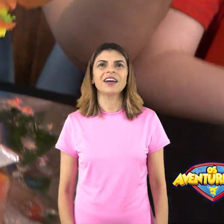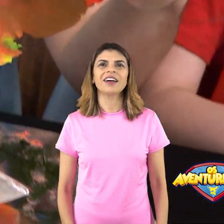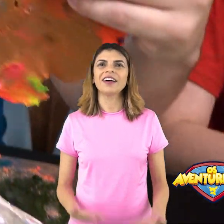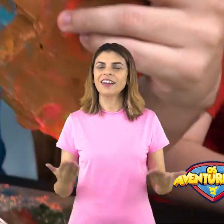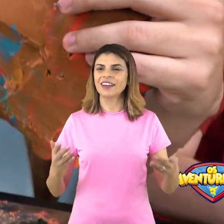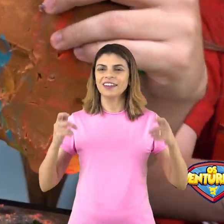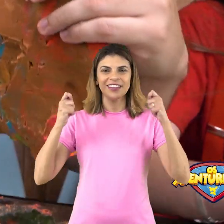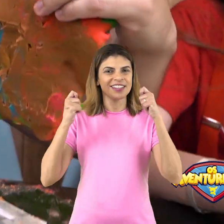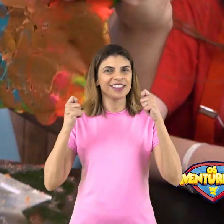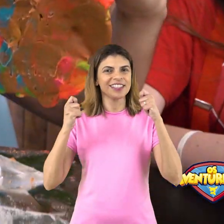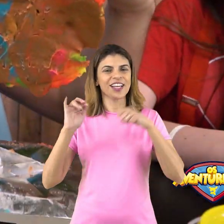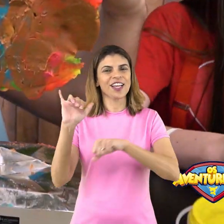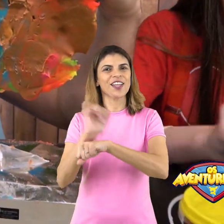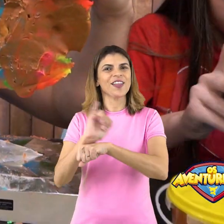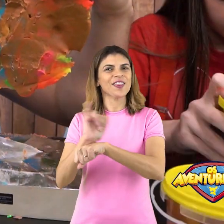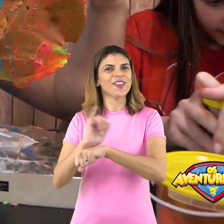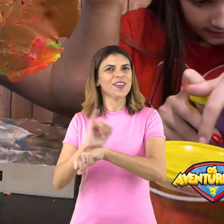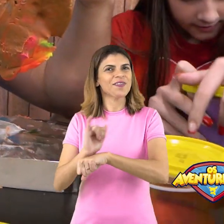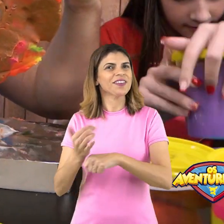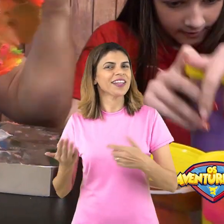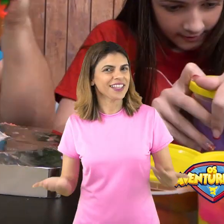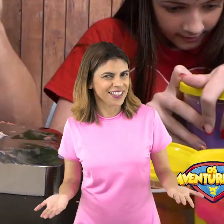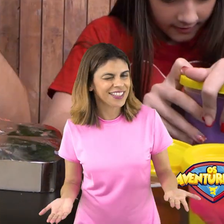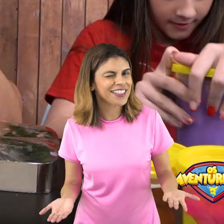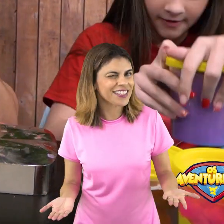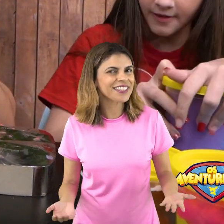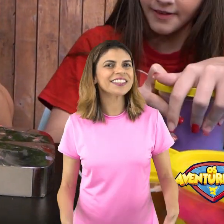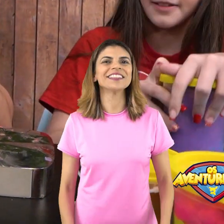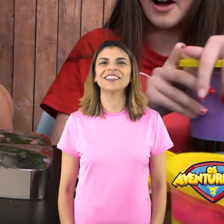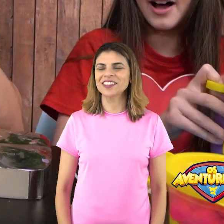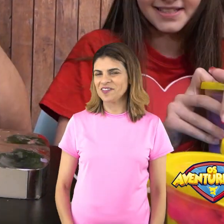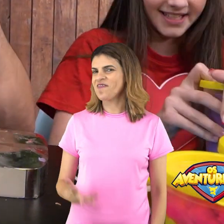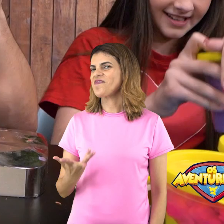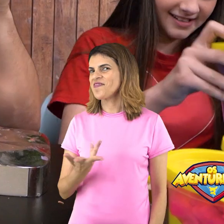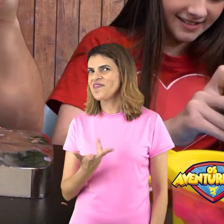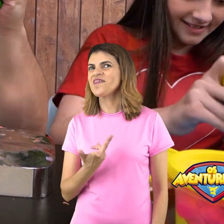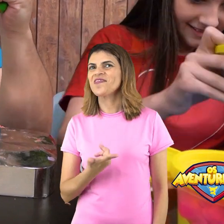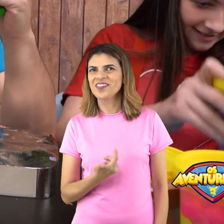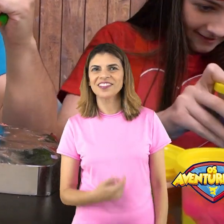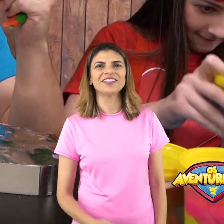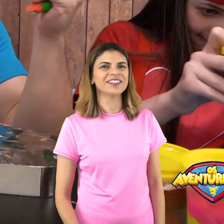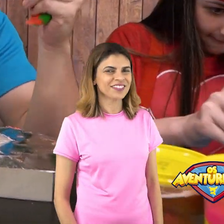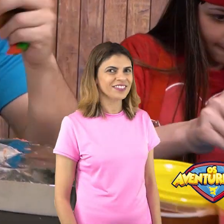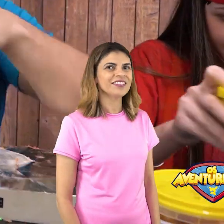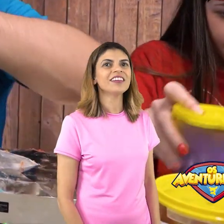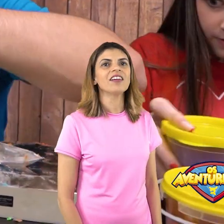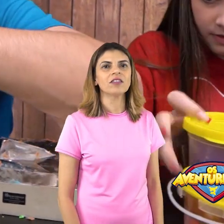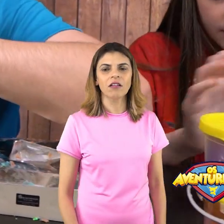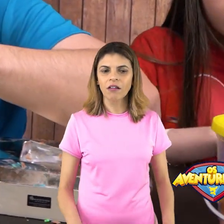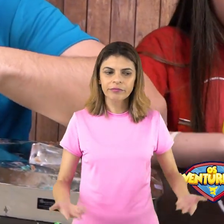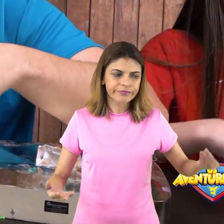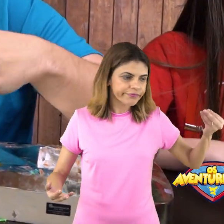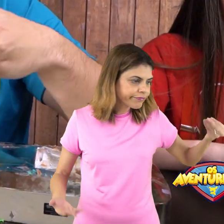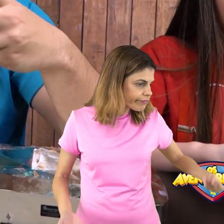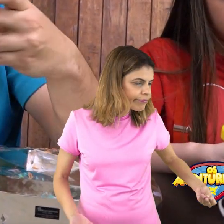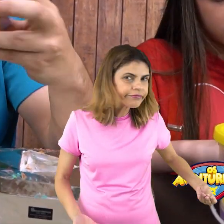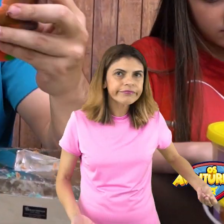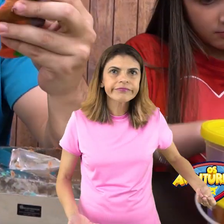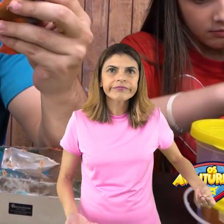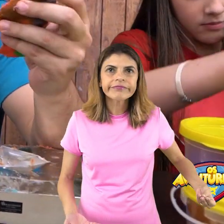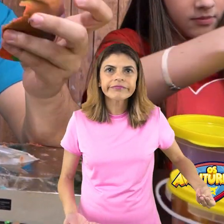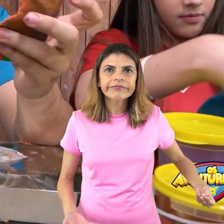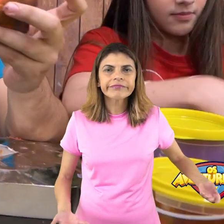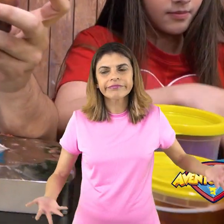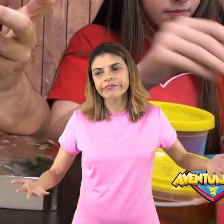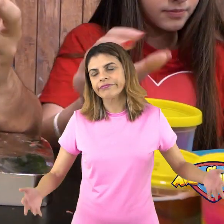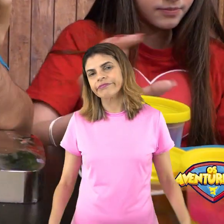Olha o símbolo do YouTube aqui dentro, ó. Vai ficar maneiro, vai ficar maneiro. Se prepara que vai!